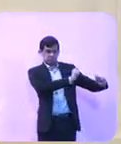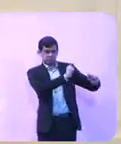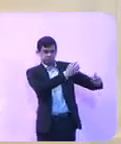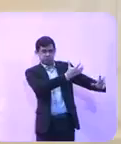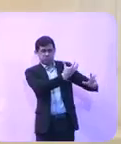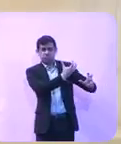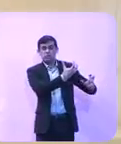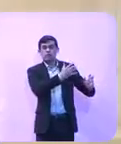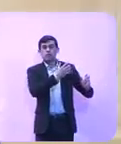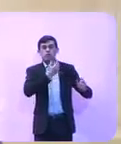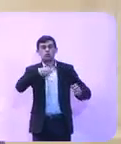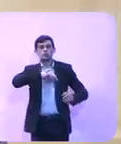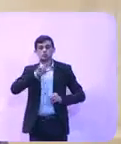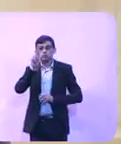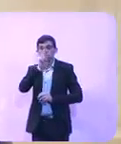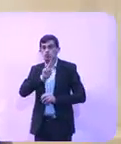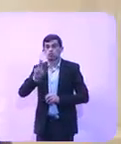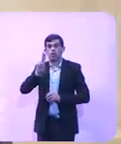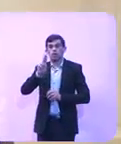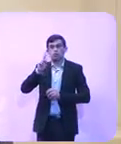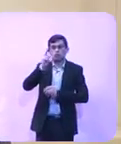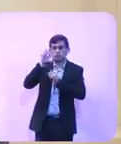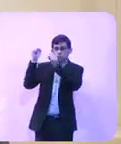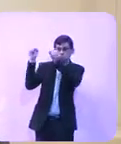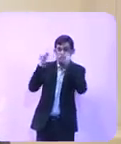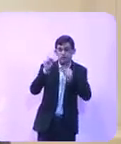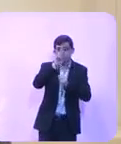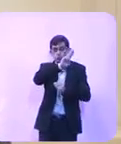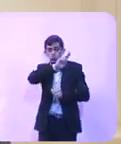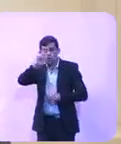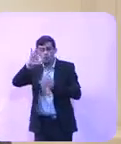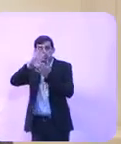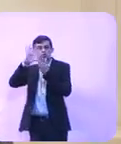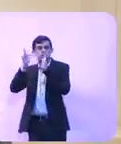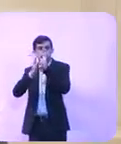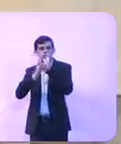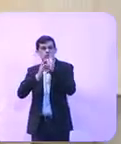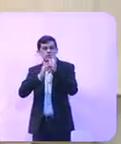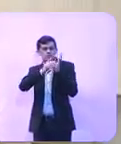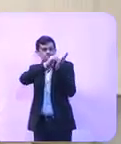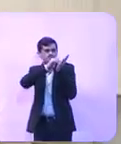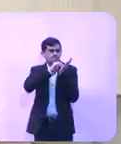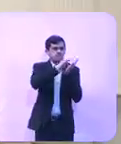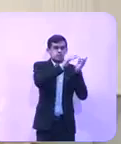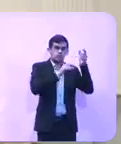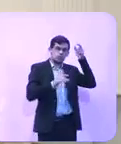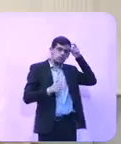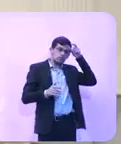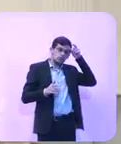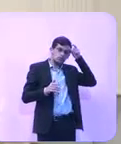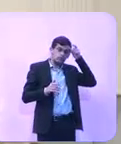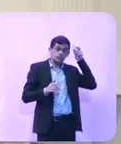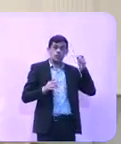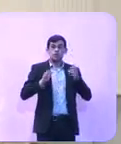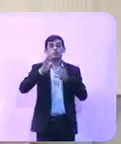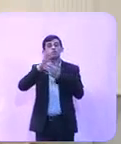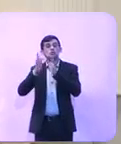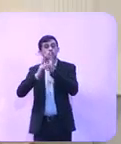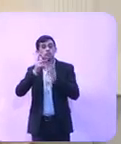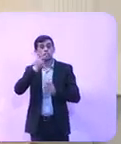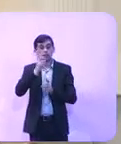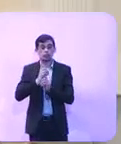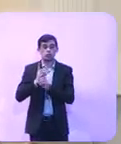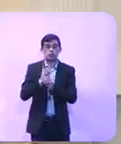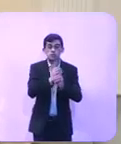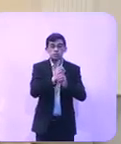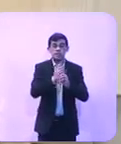gente começa a usar a autoridade do nome de Jesus contra essas forças do inimigo. Jesus estava falando dos discípulos, e os